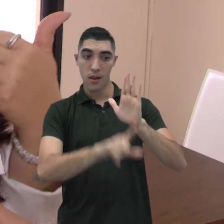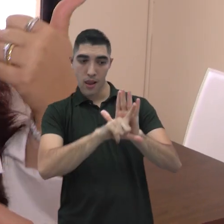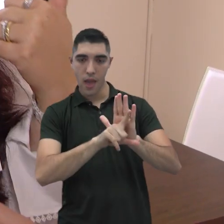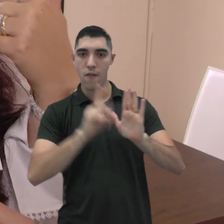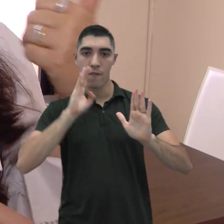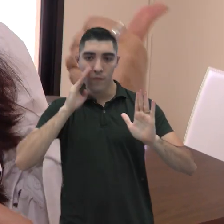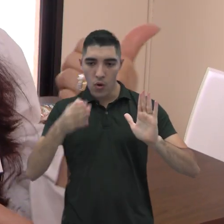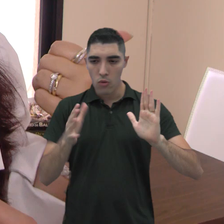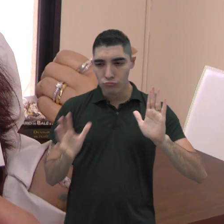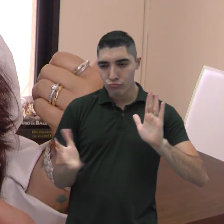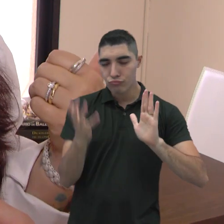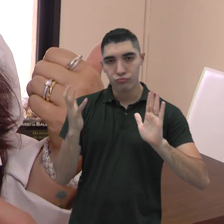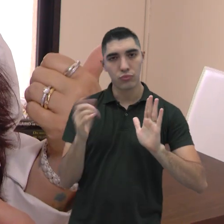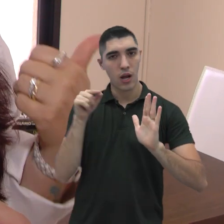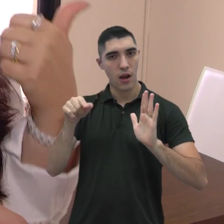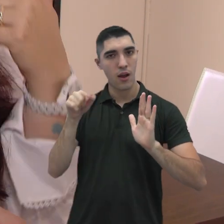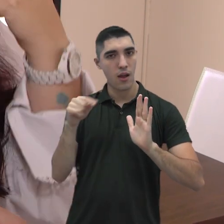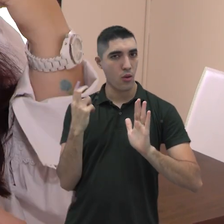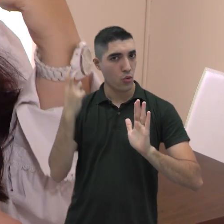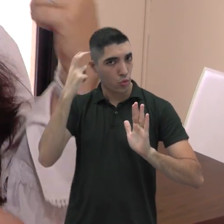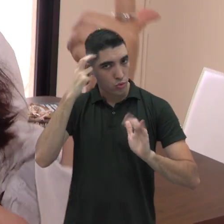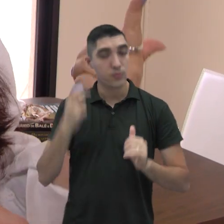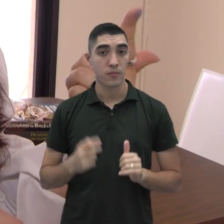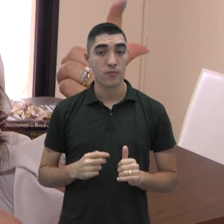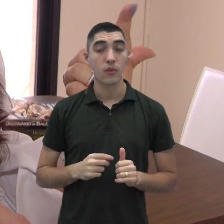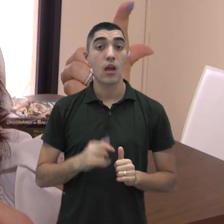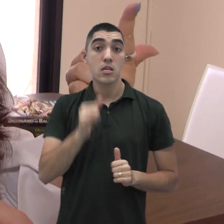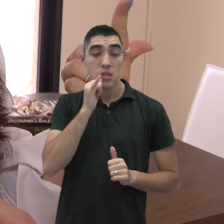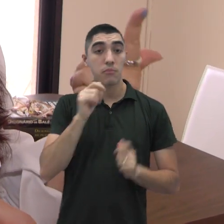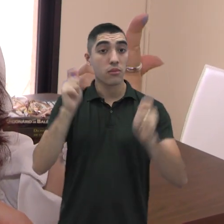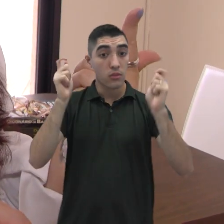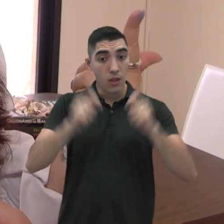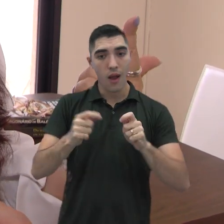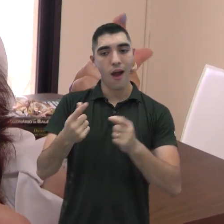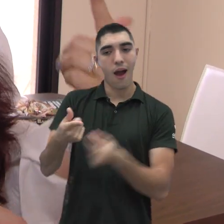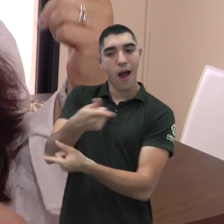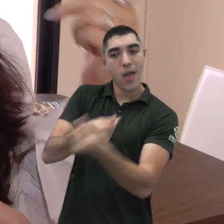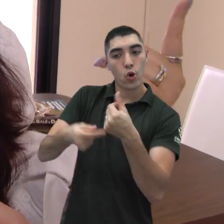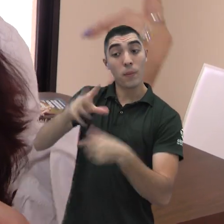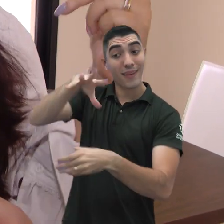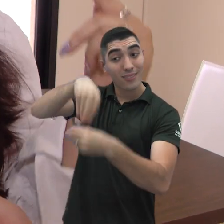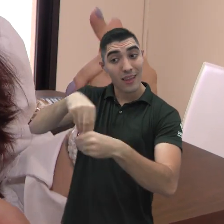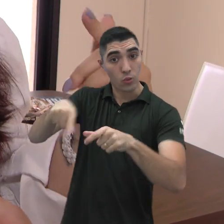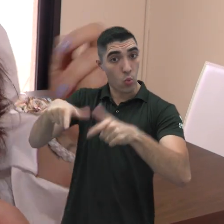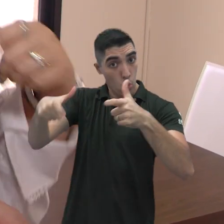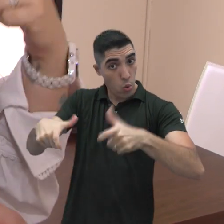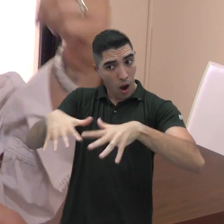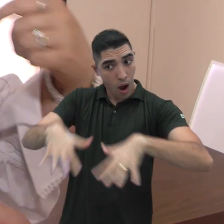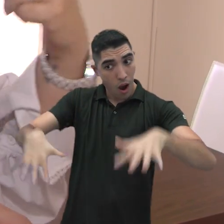você incentiva a educação, você incentiva a economia local. E uma